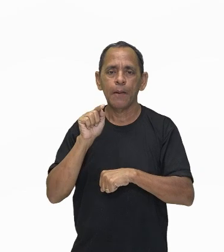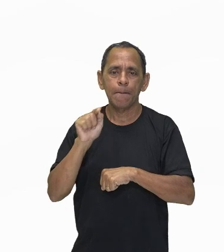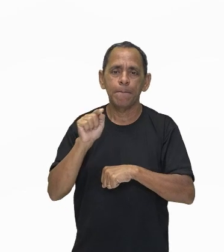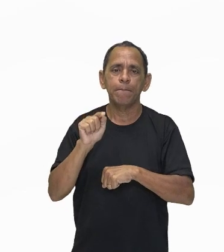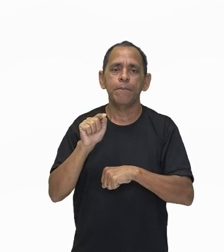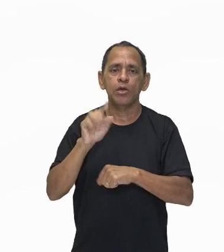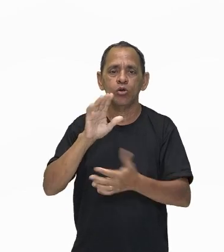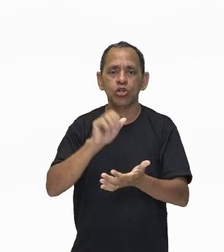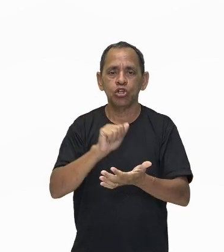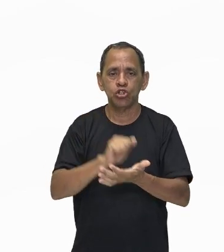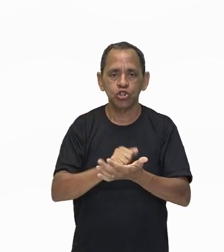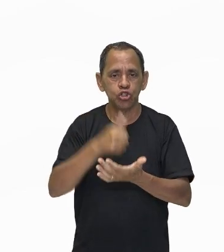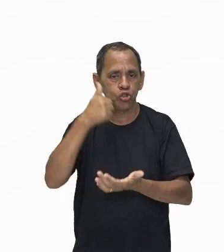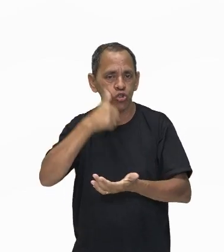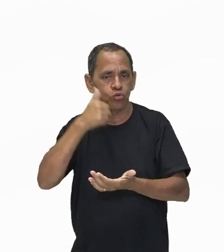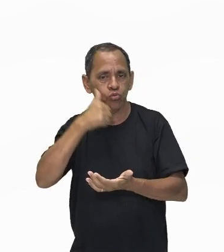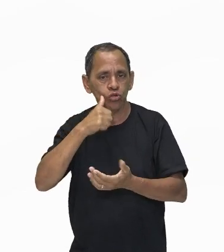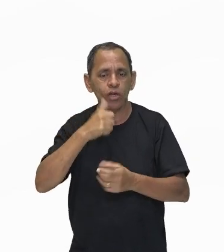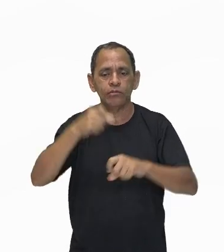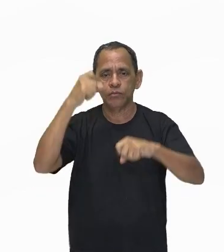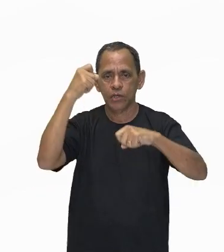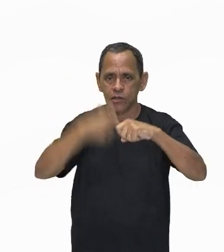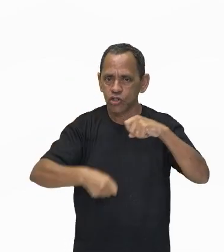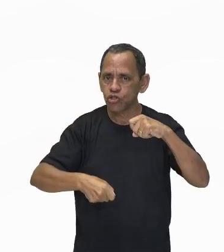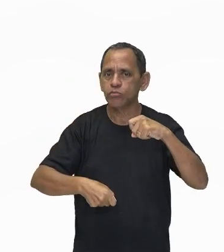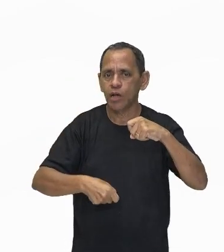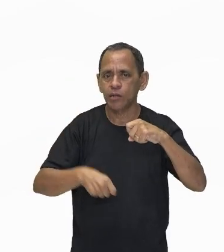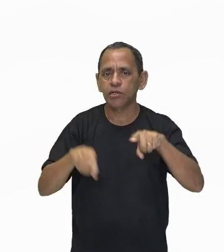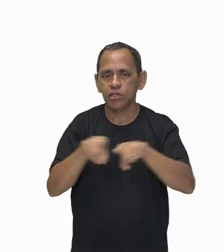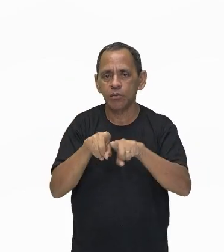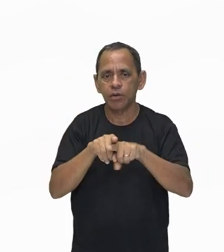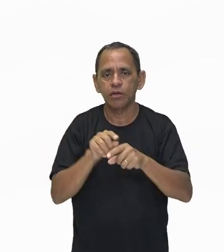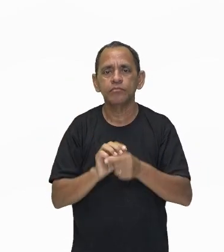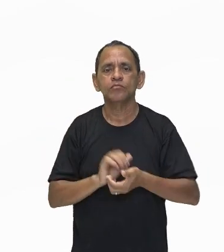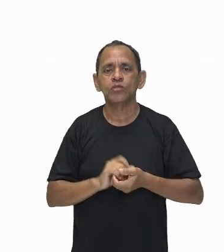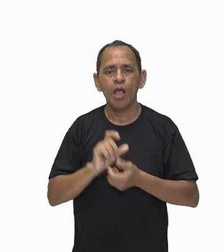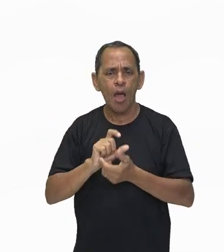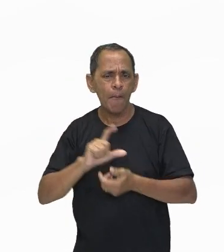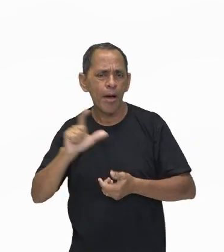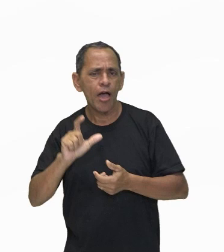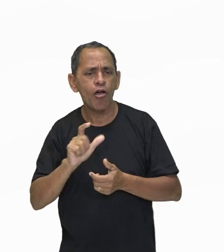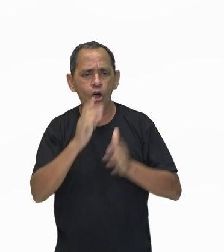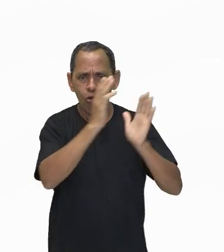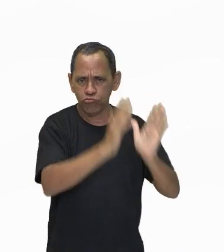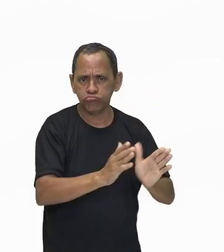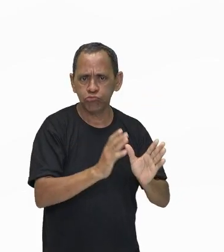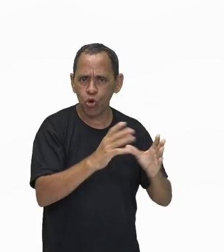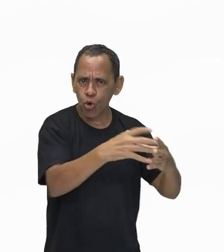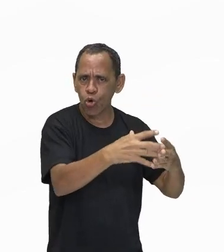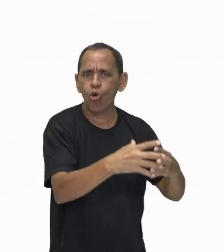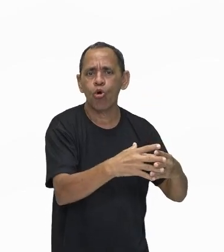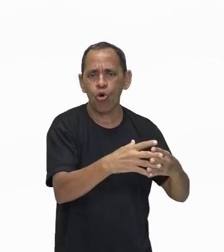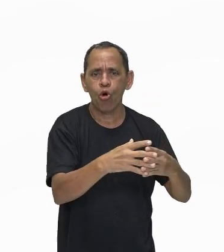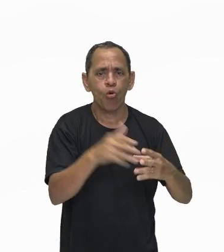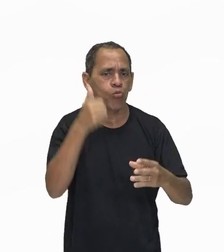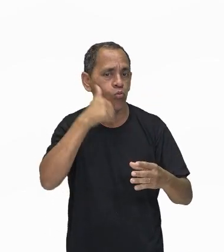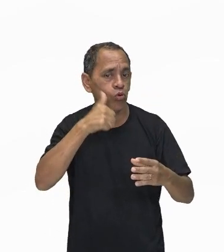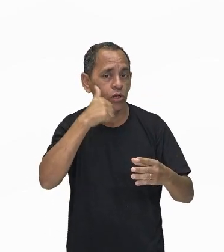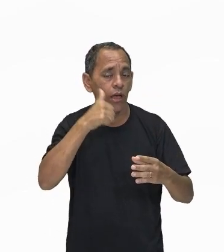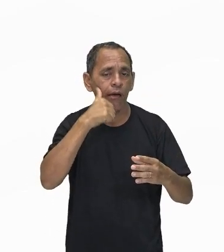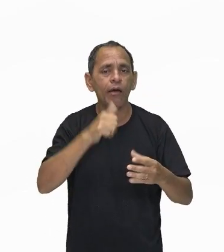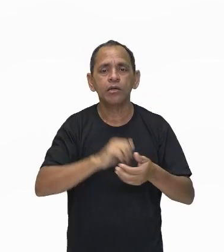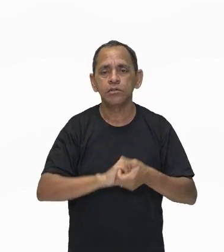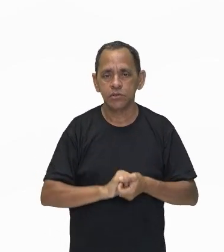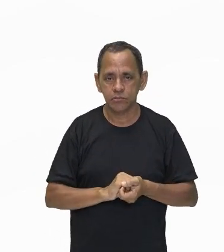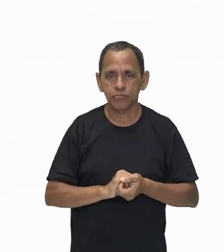todas as idades e de ambos os sexos. A maior parte, porém, é do sexo feminino. O IPEA aponta que a